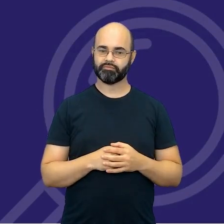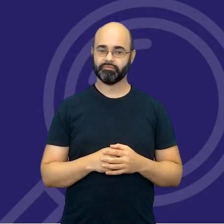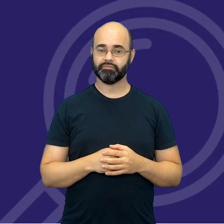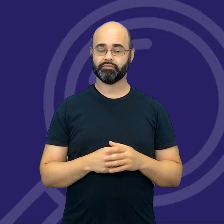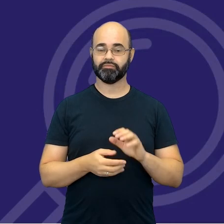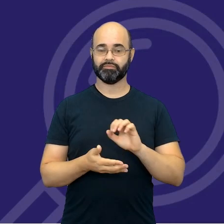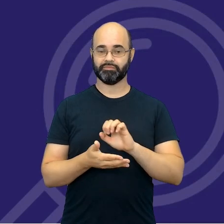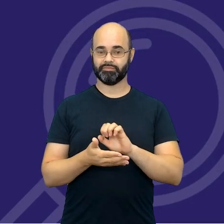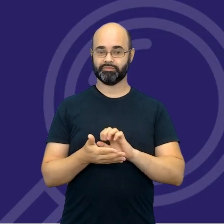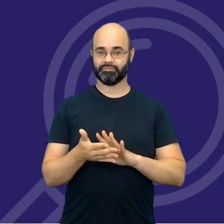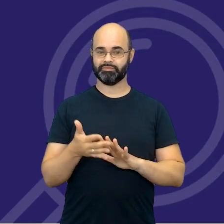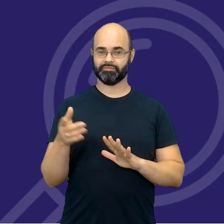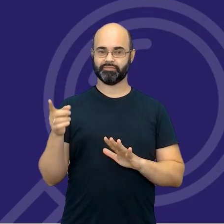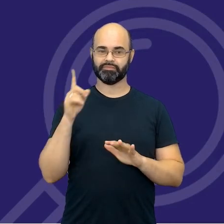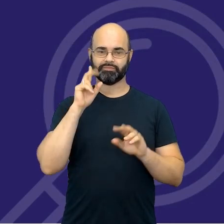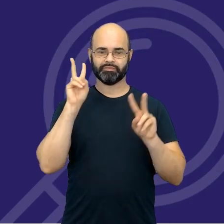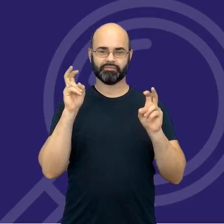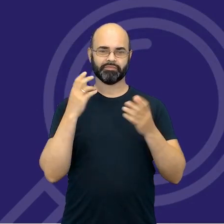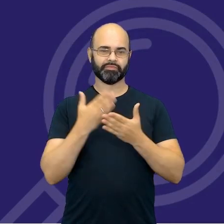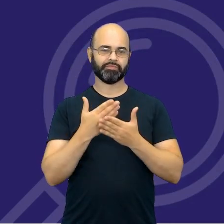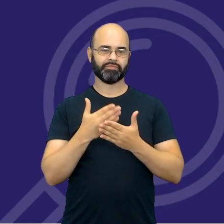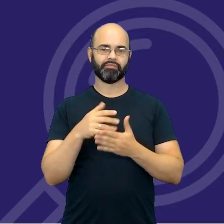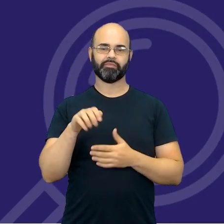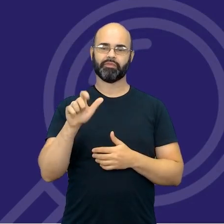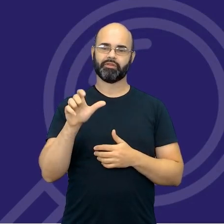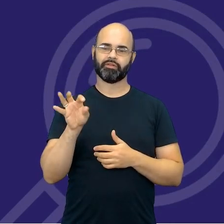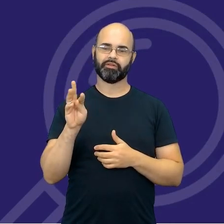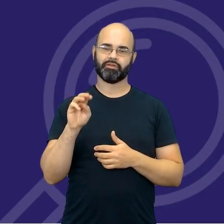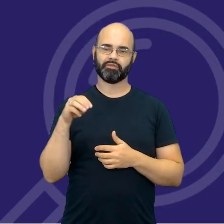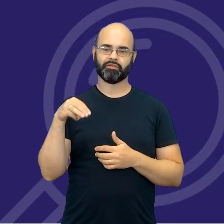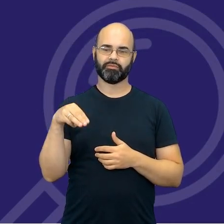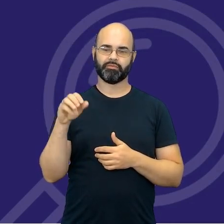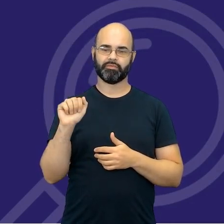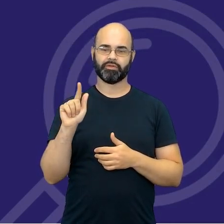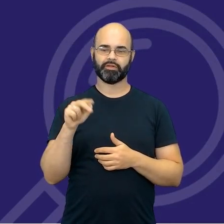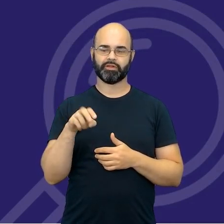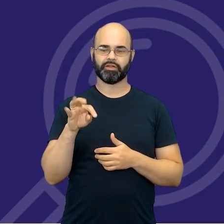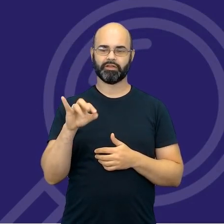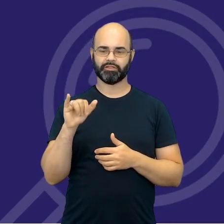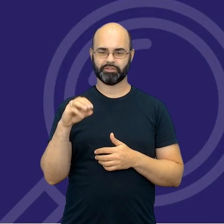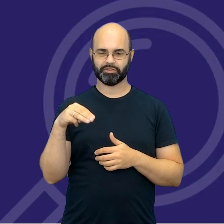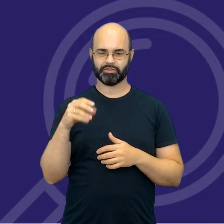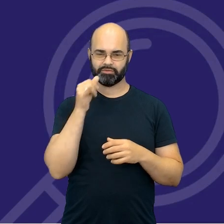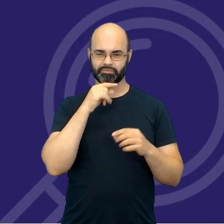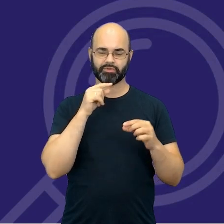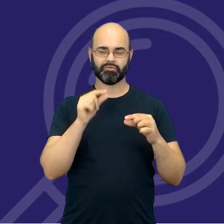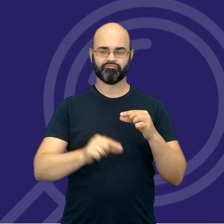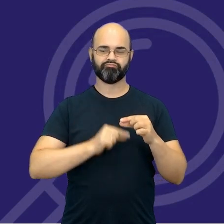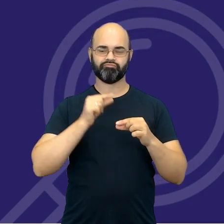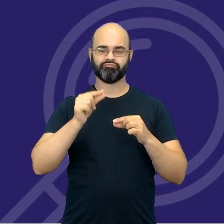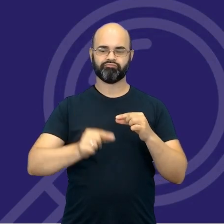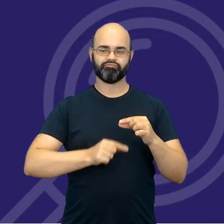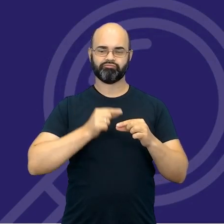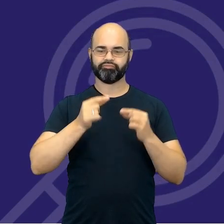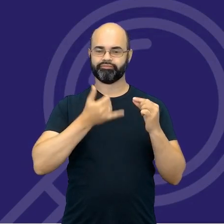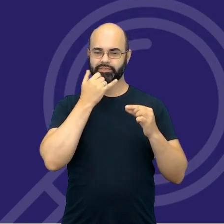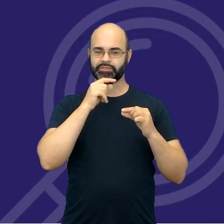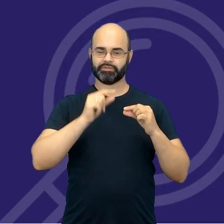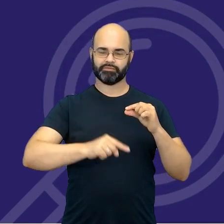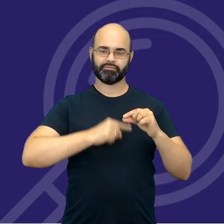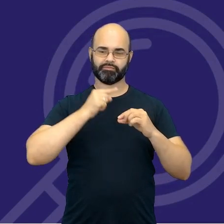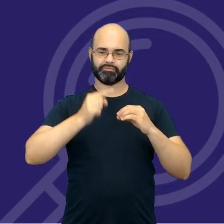relacionar a eletricidade e magnetismo, né? Aquela pergunta inicial que eu sugeri para fazer também, e pensar lá, né? A definição